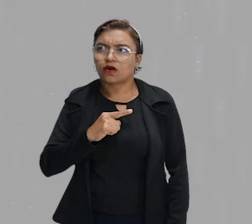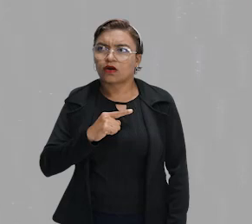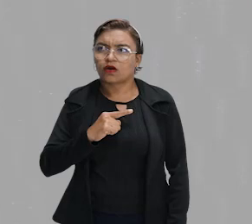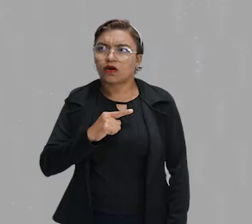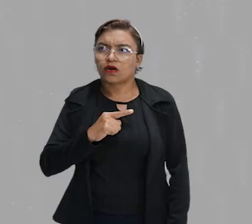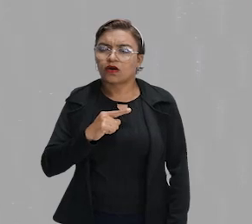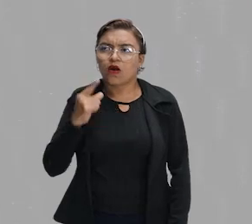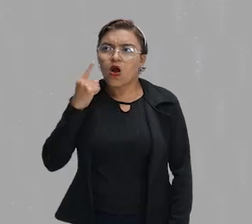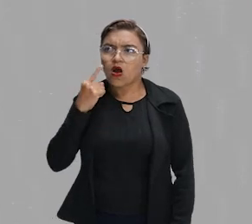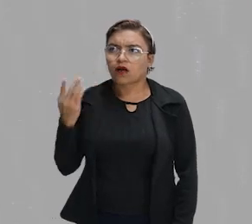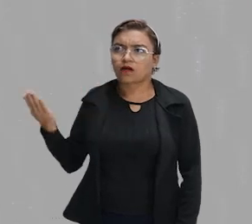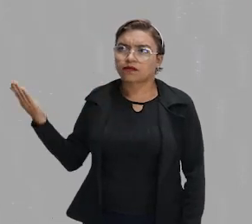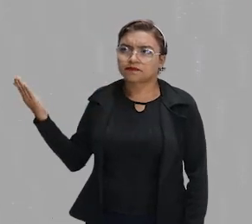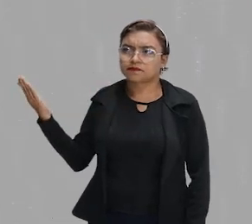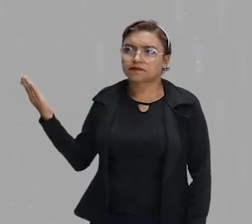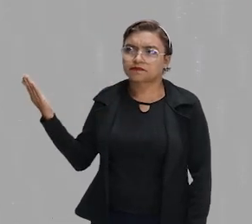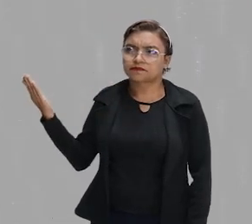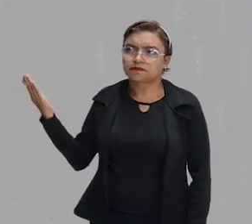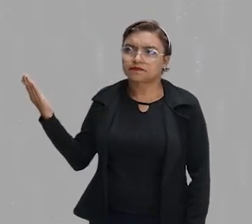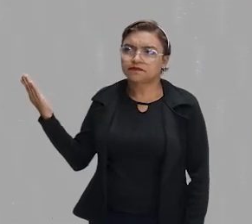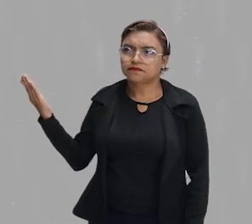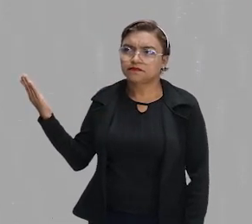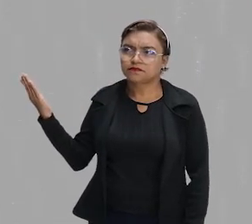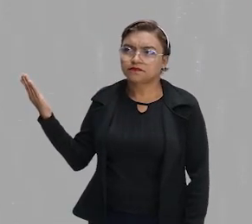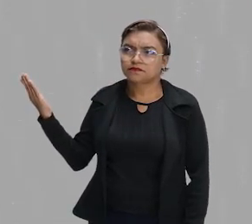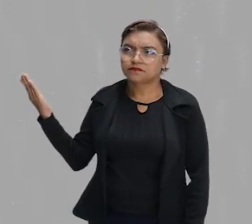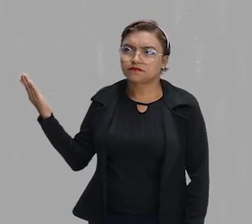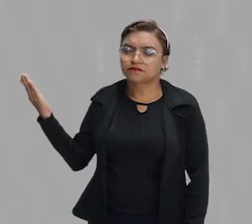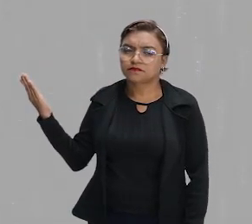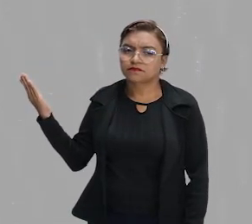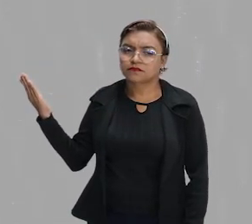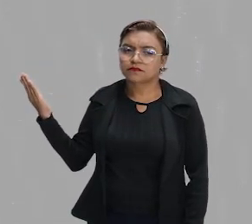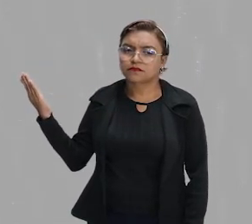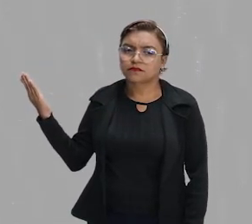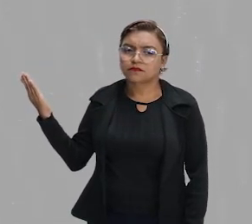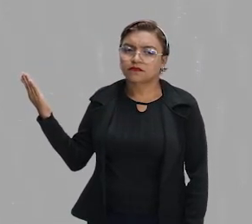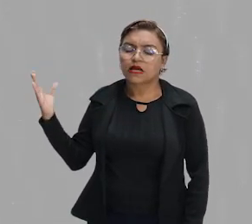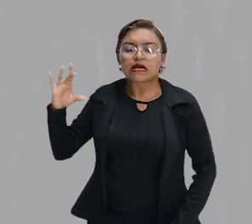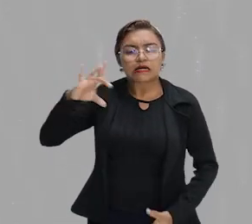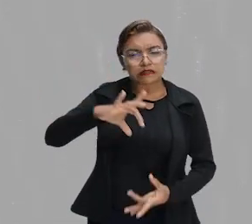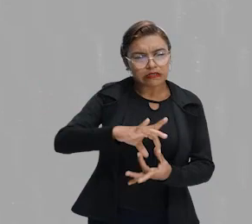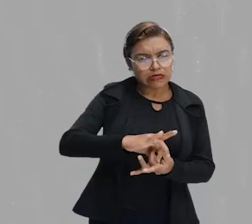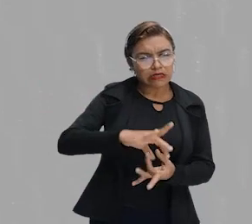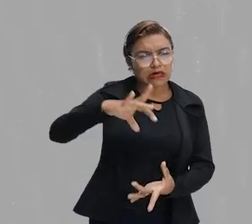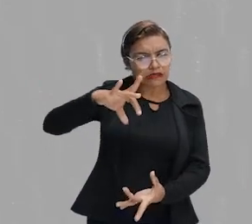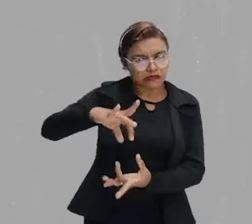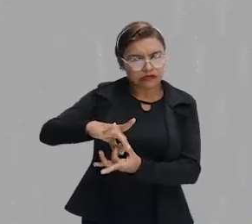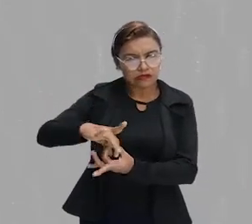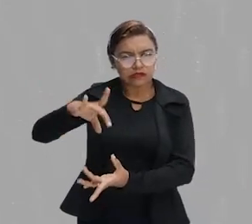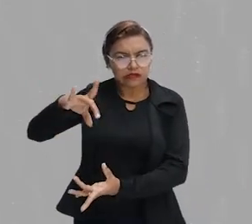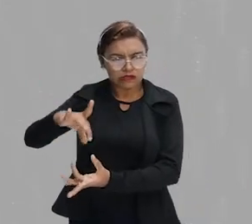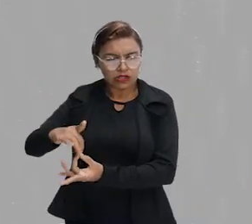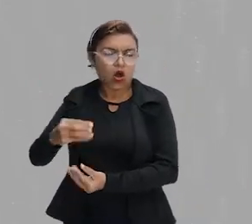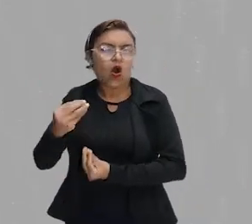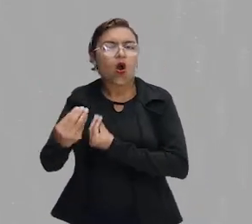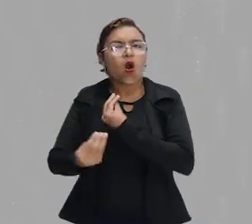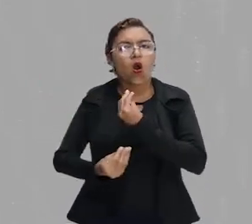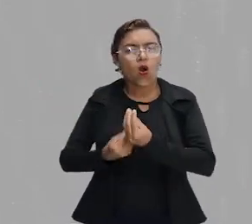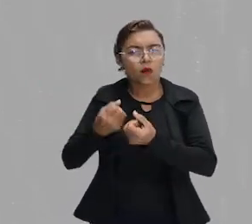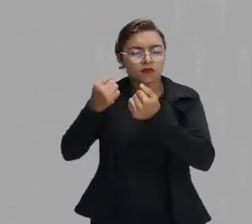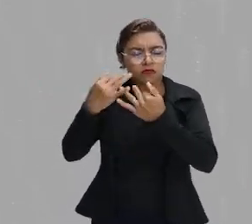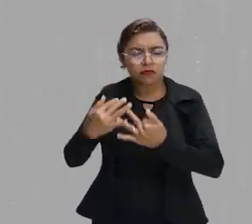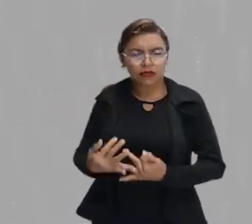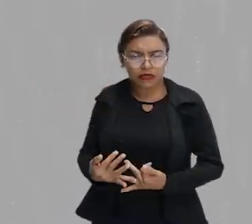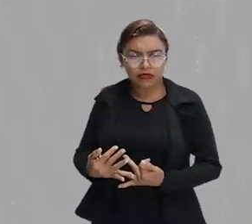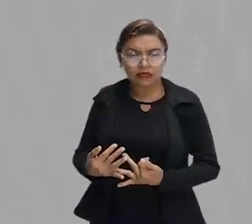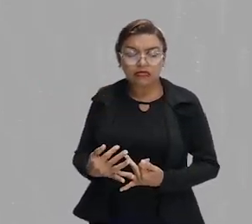RNA transportador. E, por último, guanina no RNA mensageiro se liga à citosina no RNA transportador. Então,